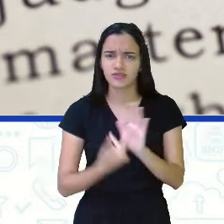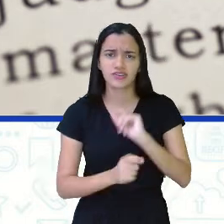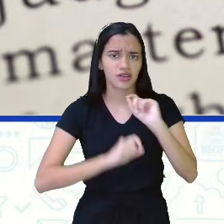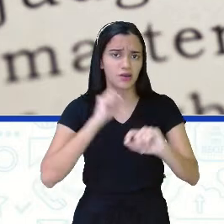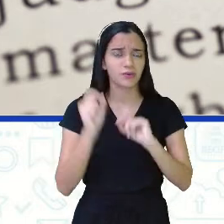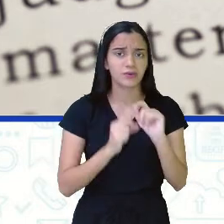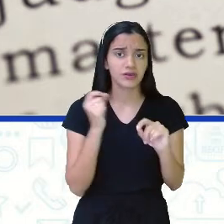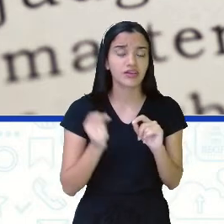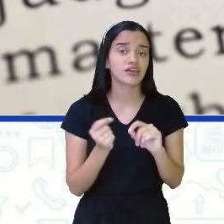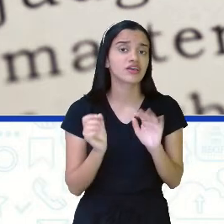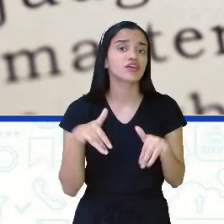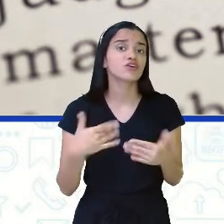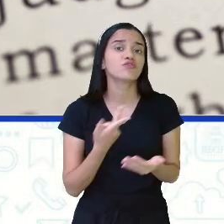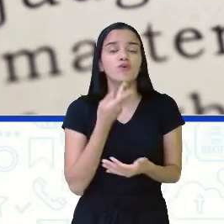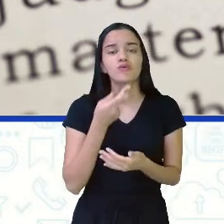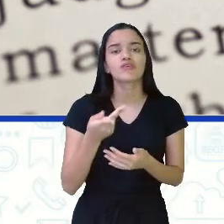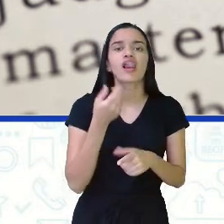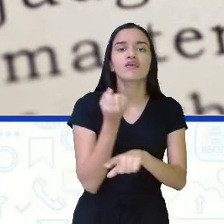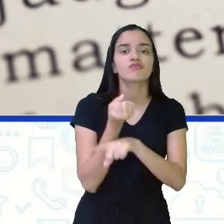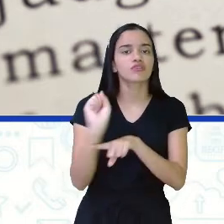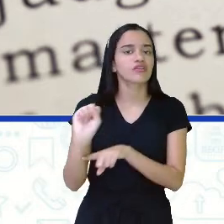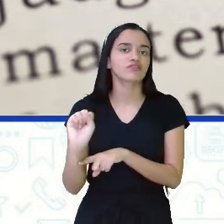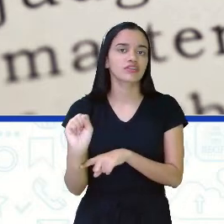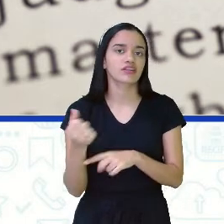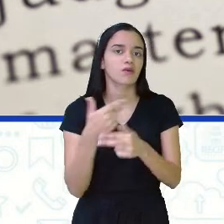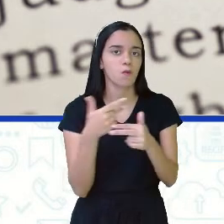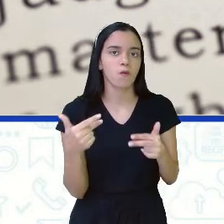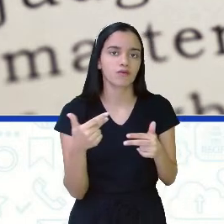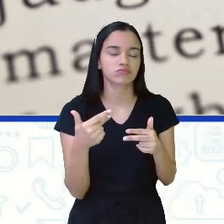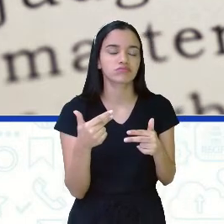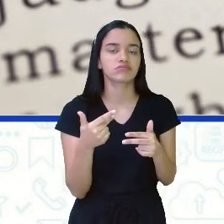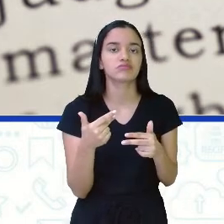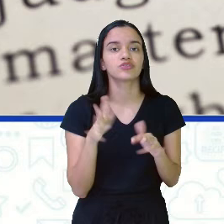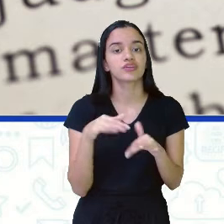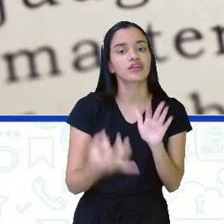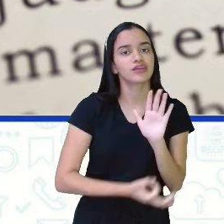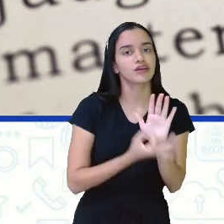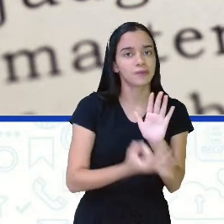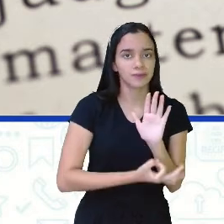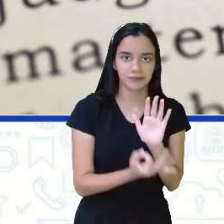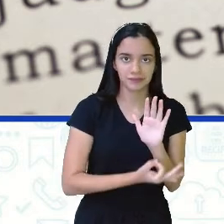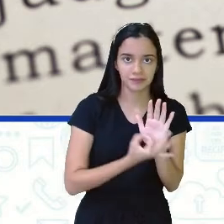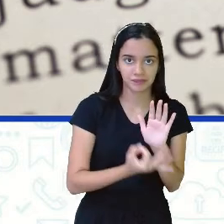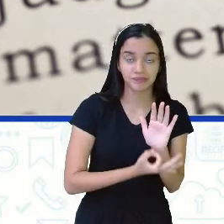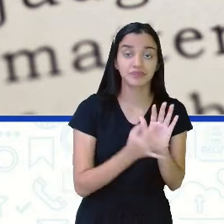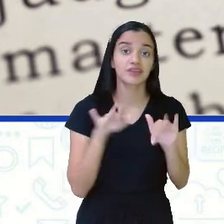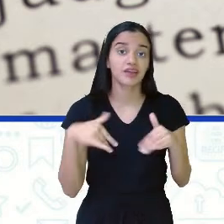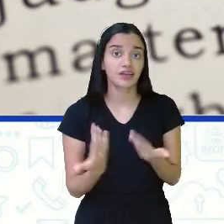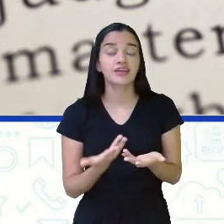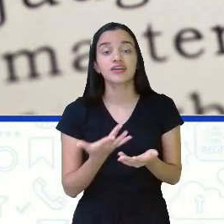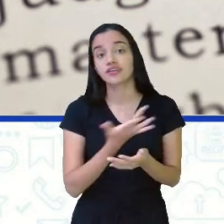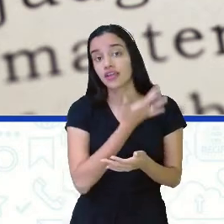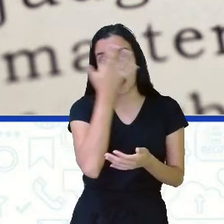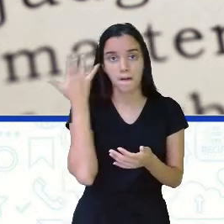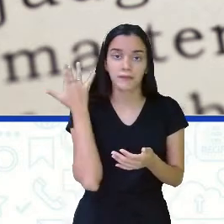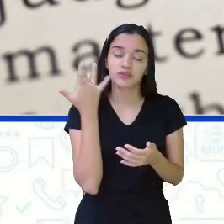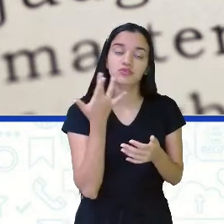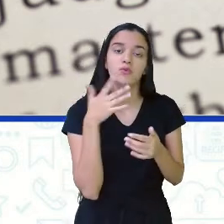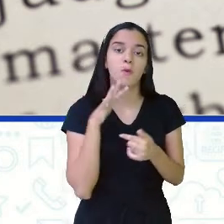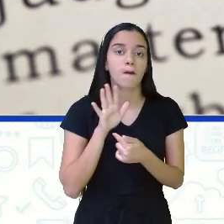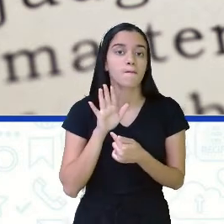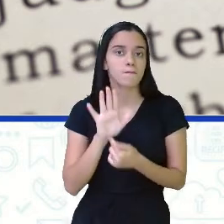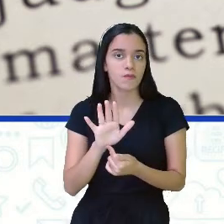eu vou propor alguma coisa e eu vou defender essa coisa através de argumentos, em que o autor apresenta